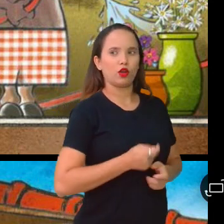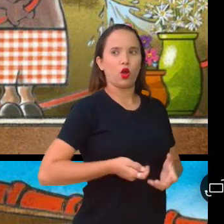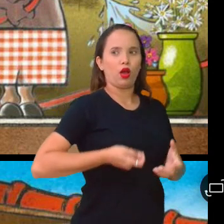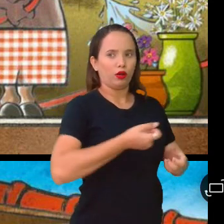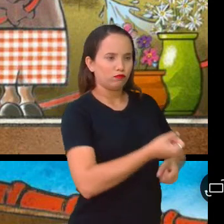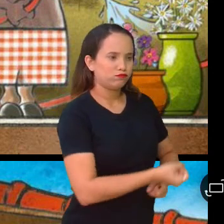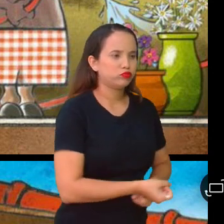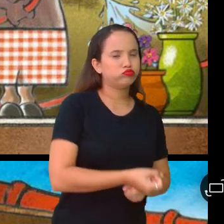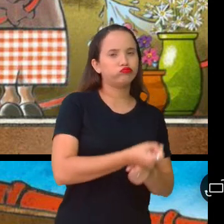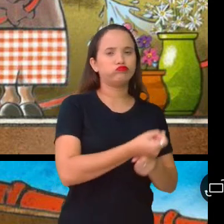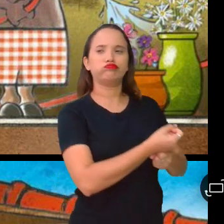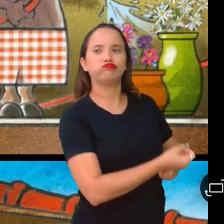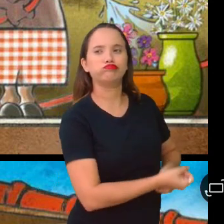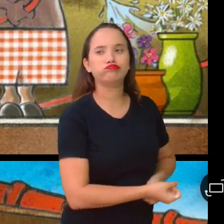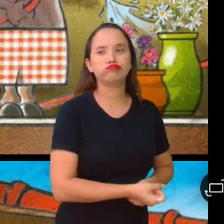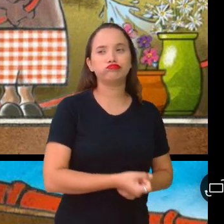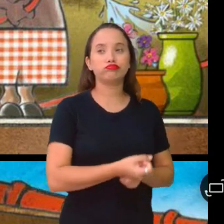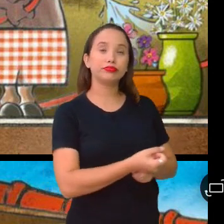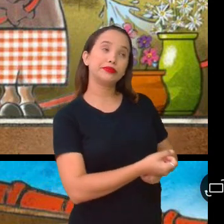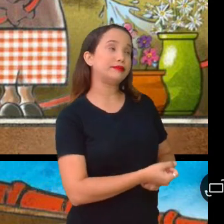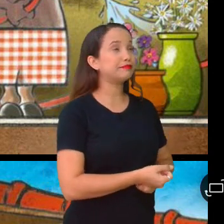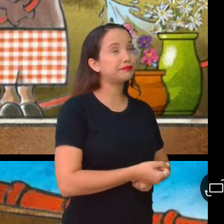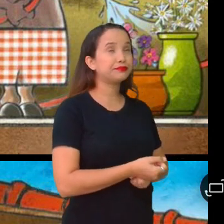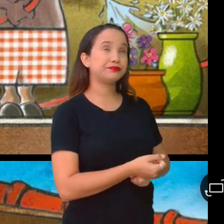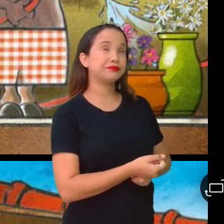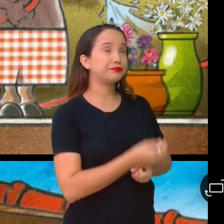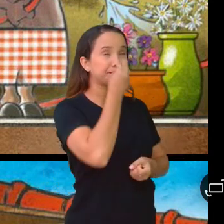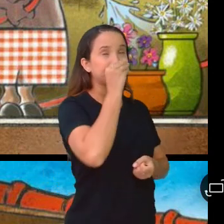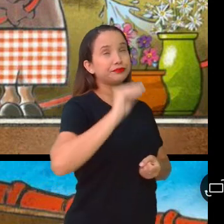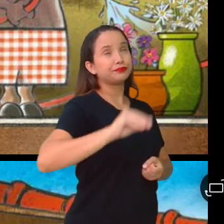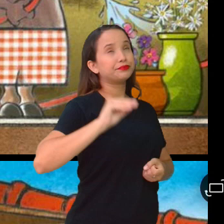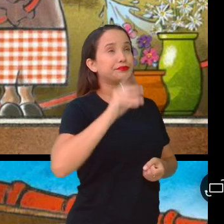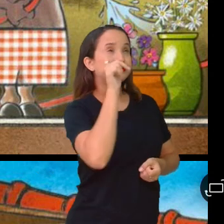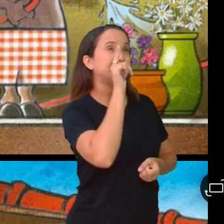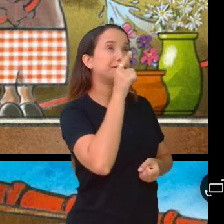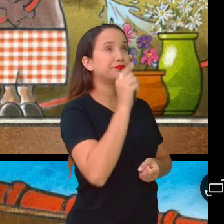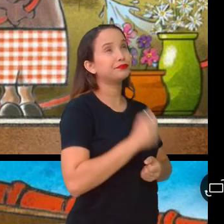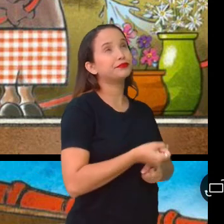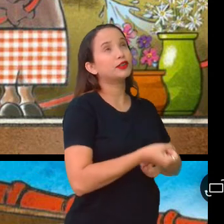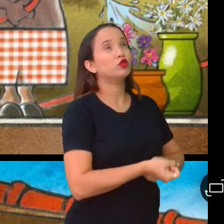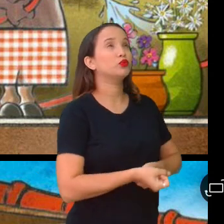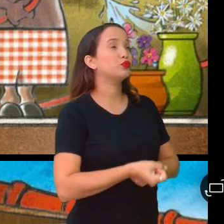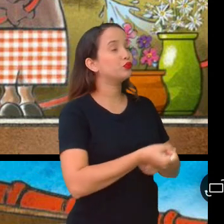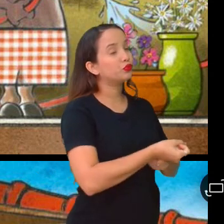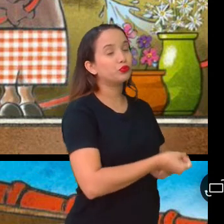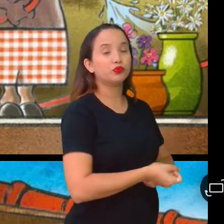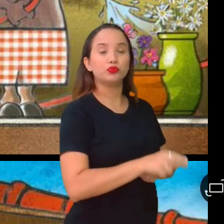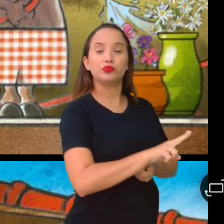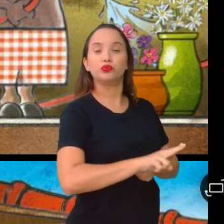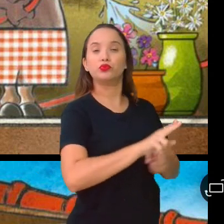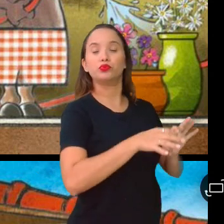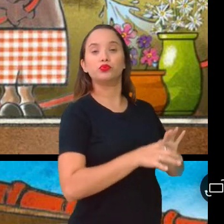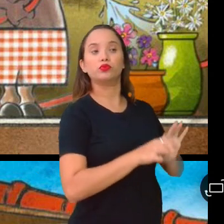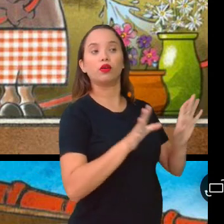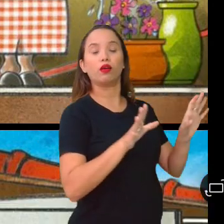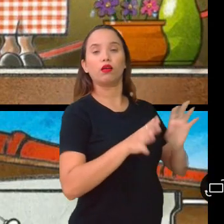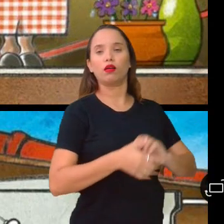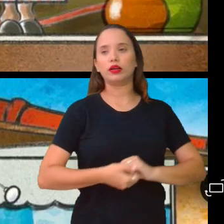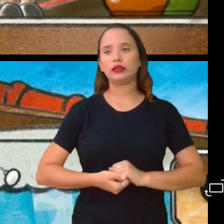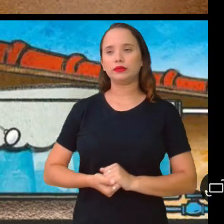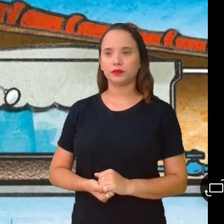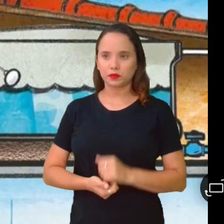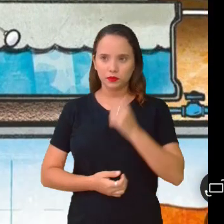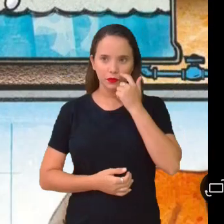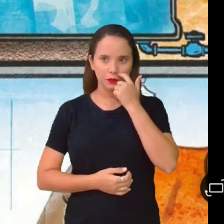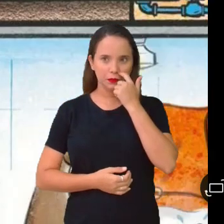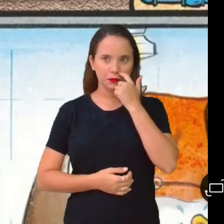ligada, não está nem aí. Pode jogar água à vontade. Vamos ver o que foi que aconteceu?